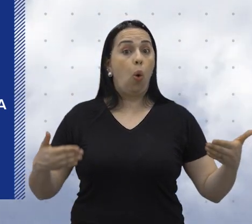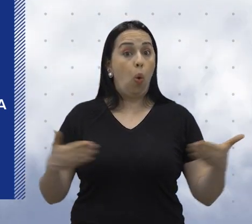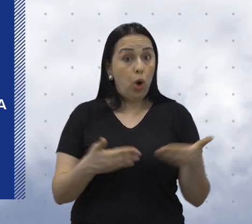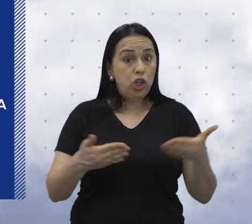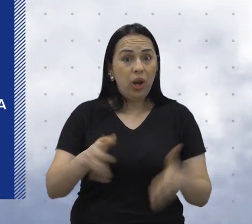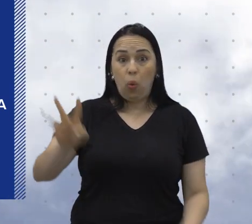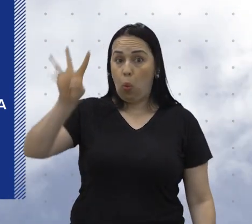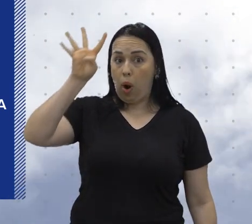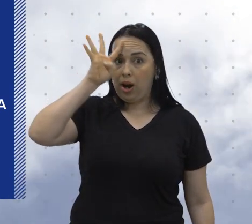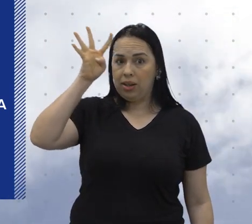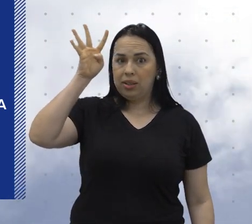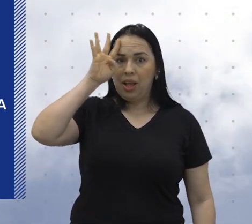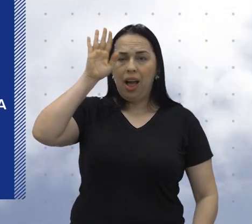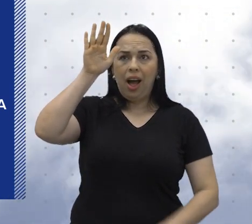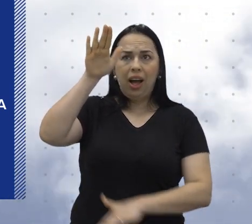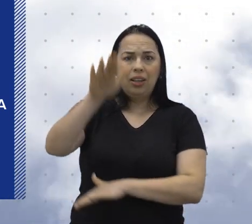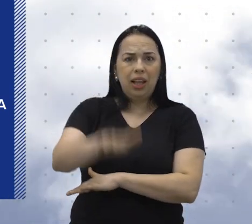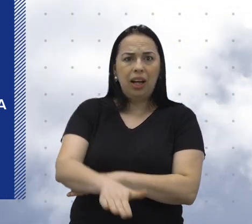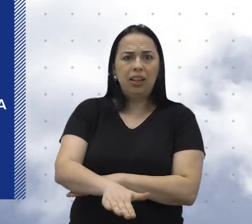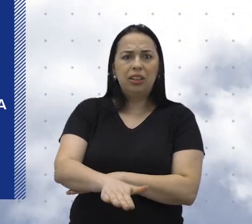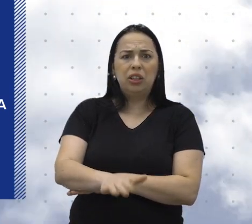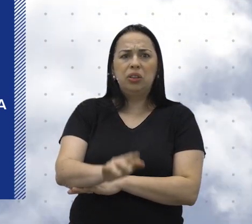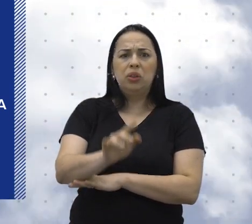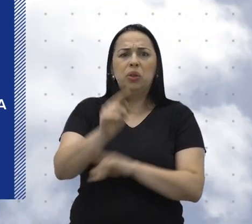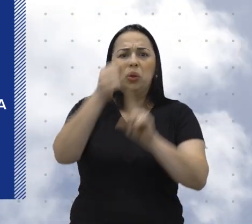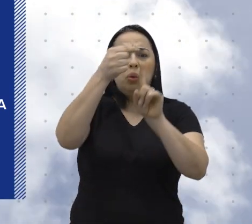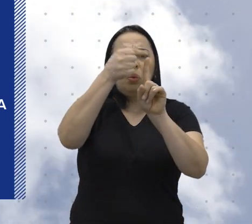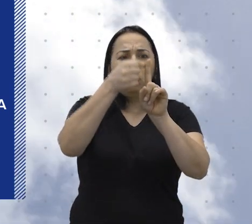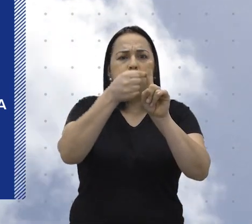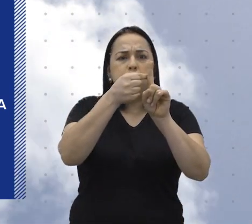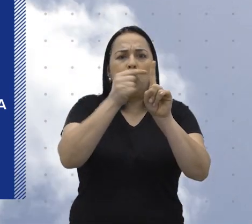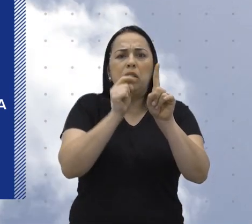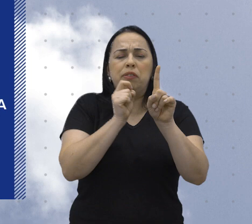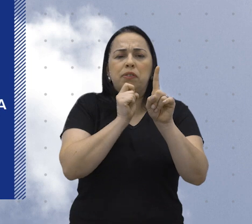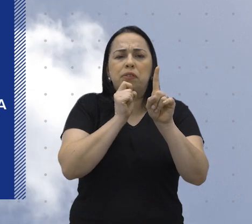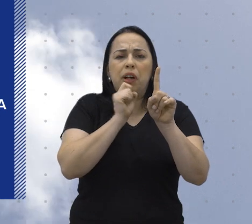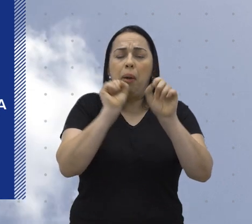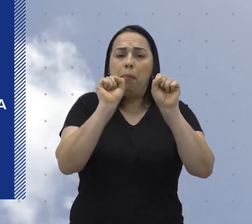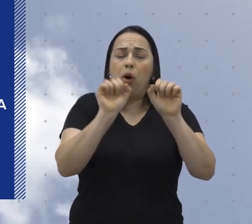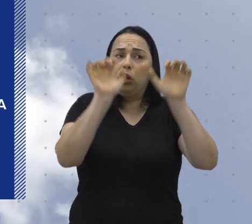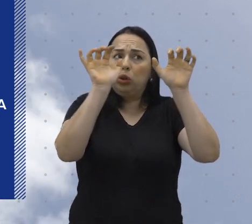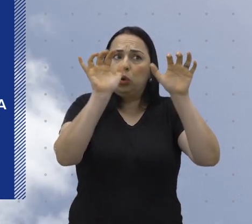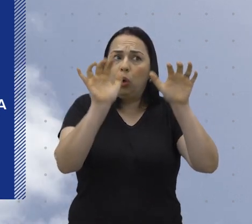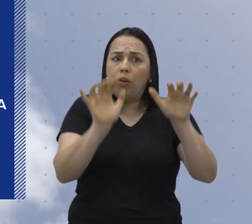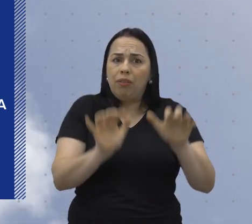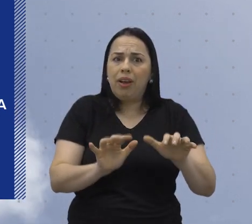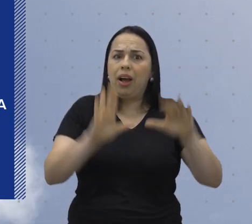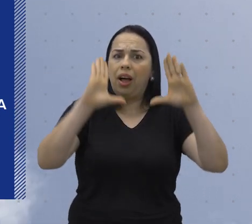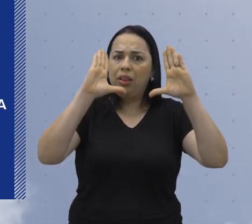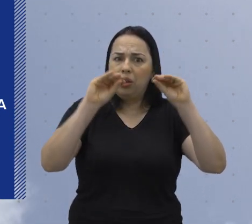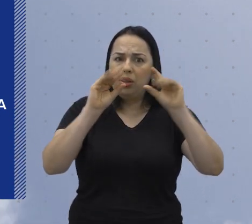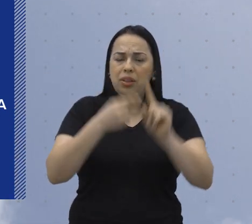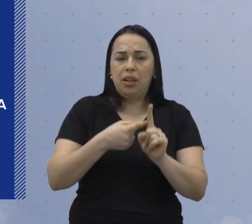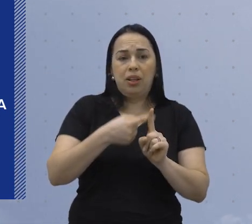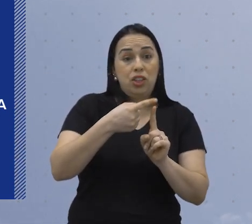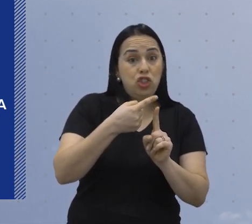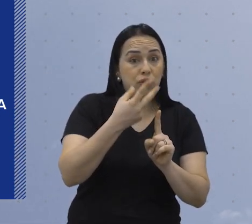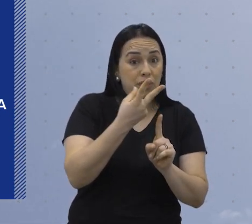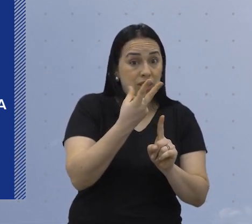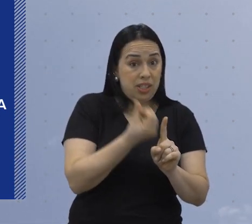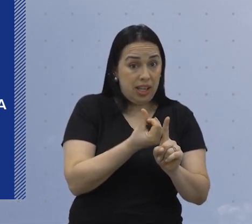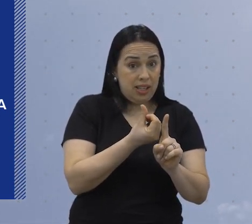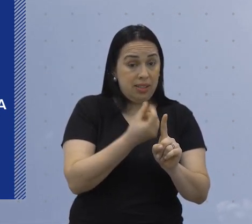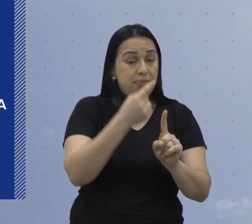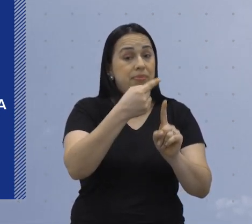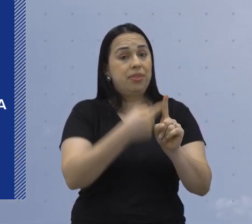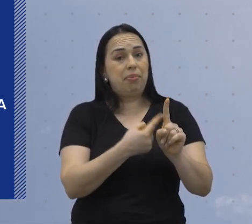Hoje, quarta-feira, a tarde promete ser mais fria e com possibilidade de chuvas ao anoitecer. A máxima prevista é